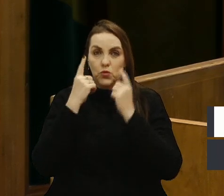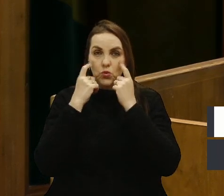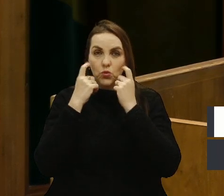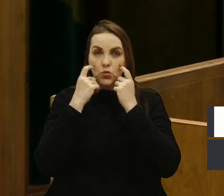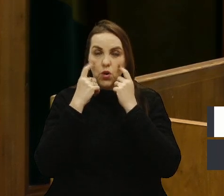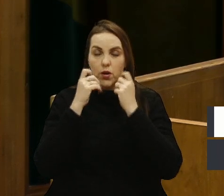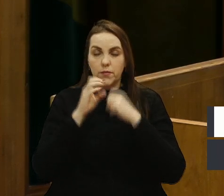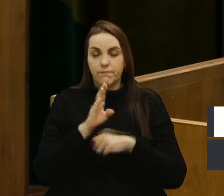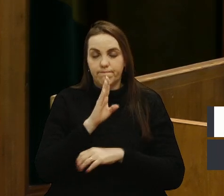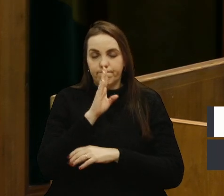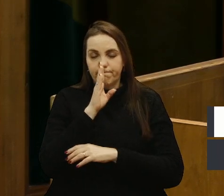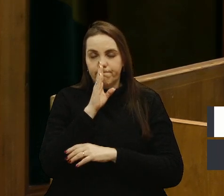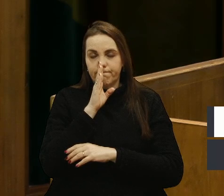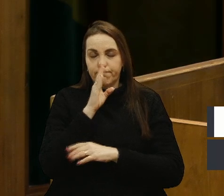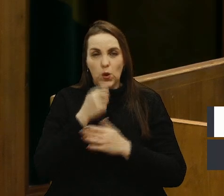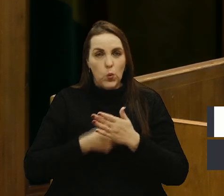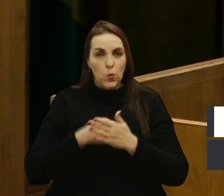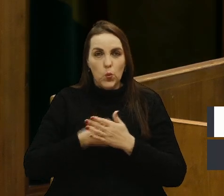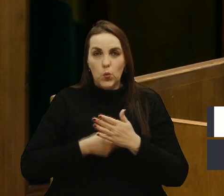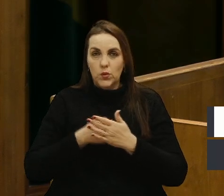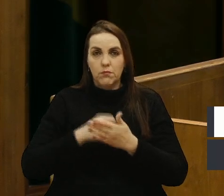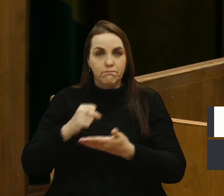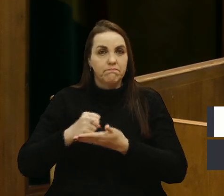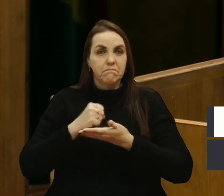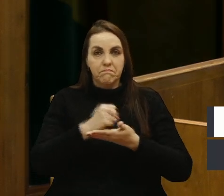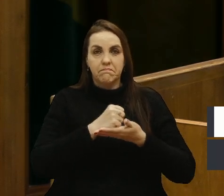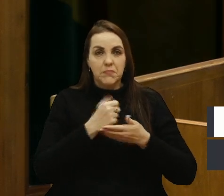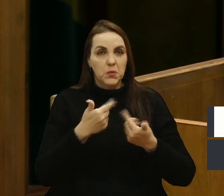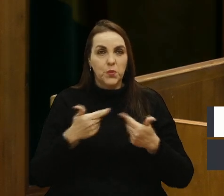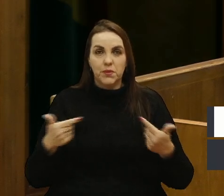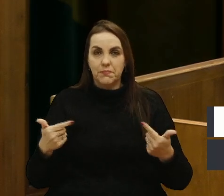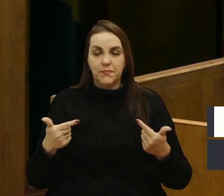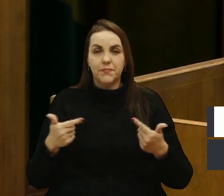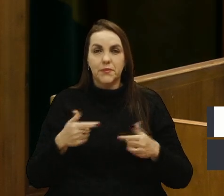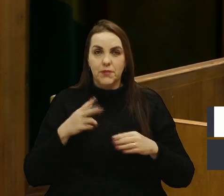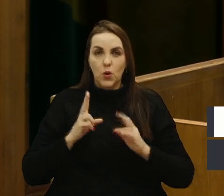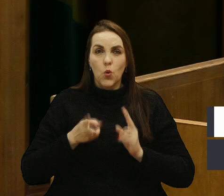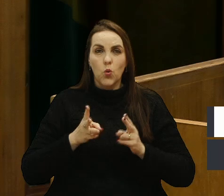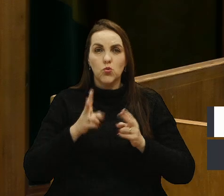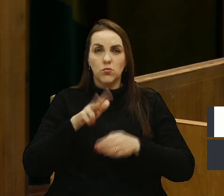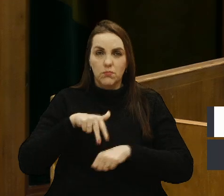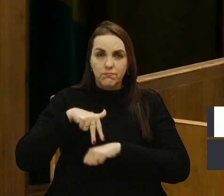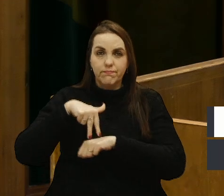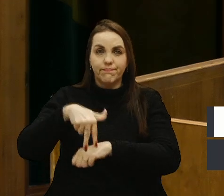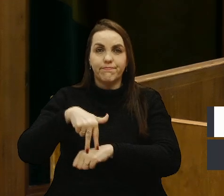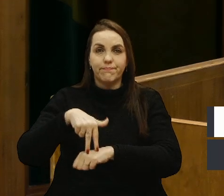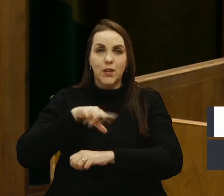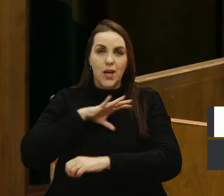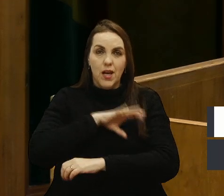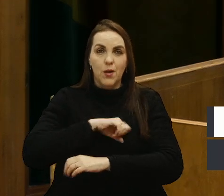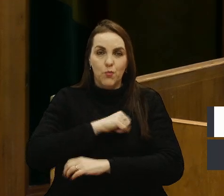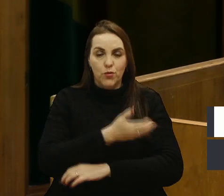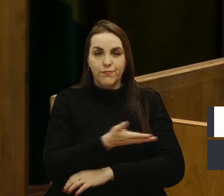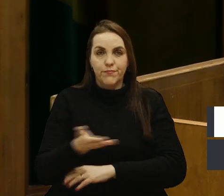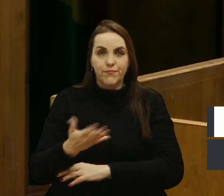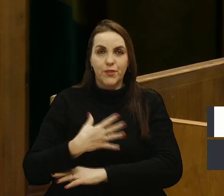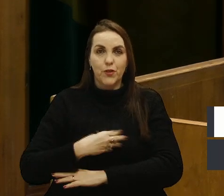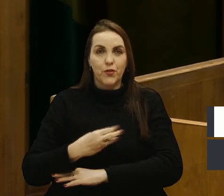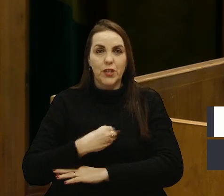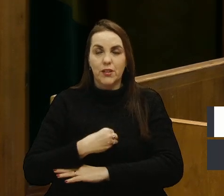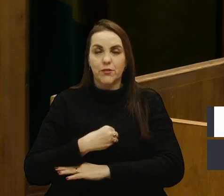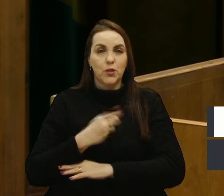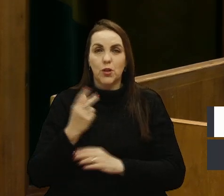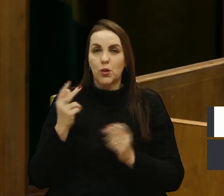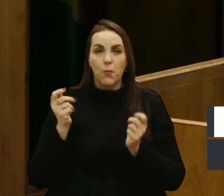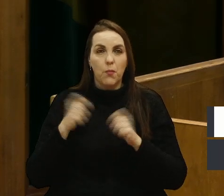silêncio, lutam sem rede de apoio e seguem de pé porque o amor pelos seus filhos não permite